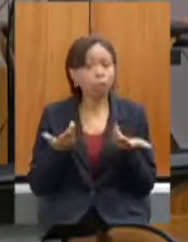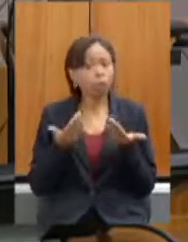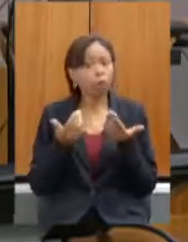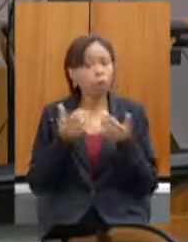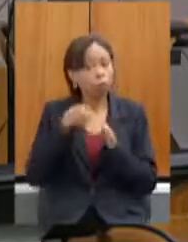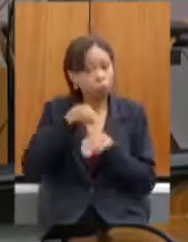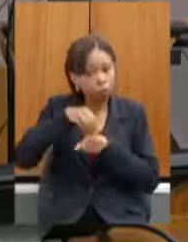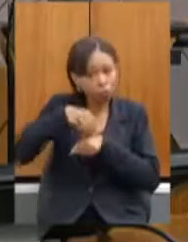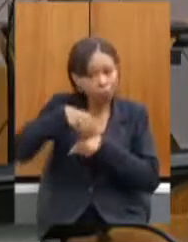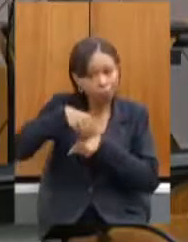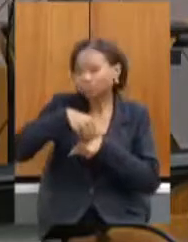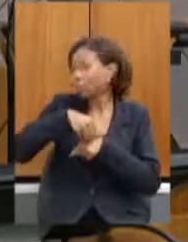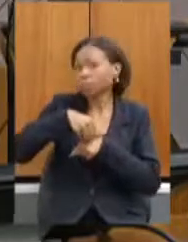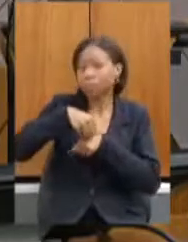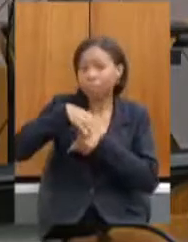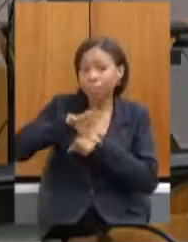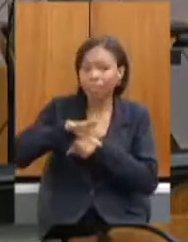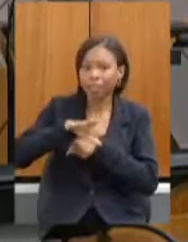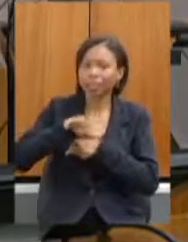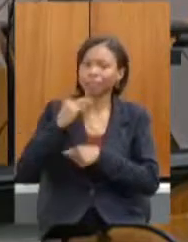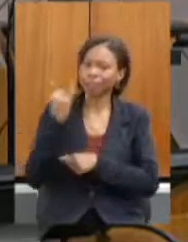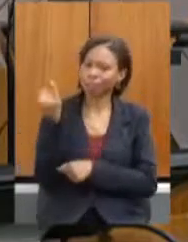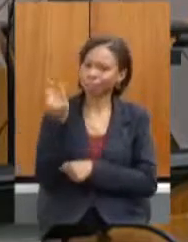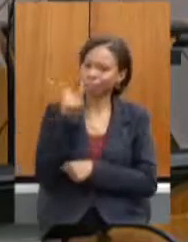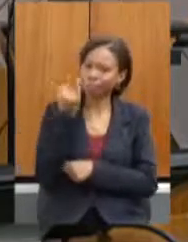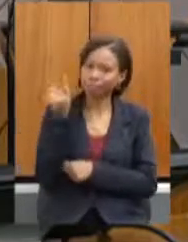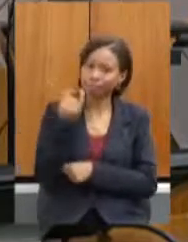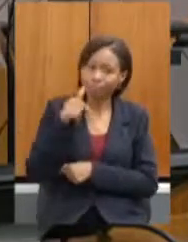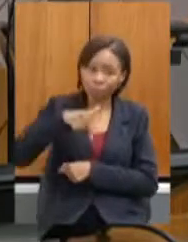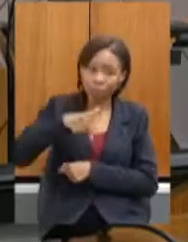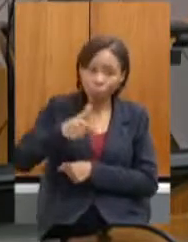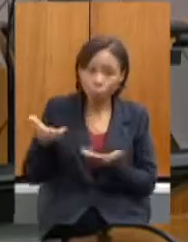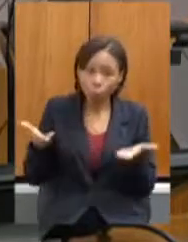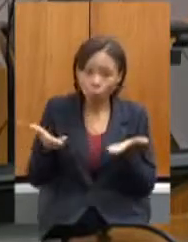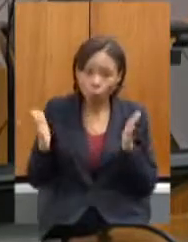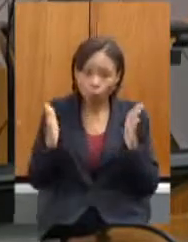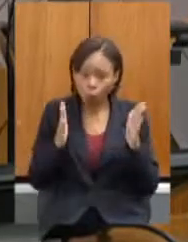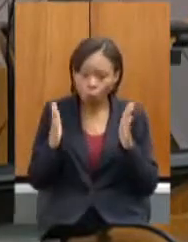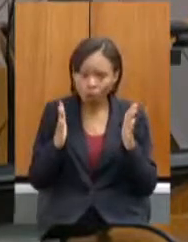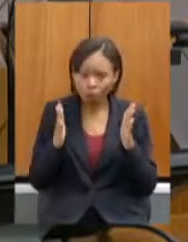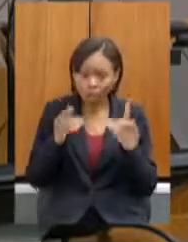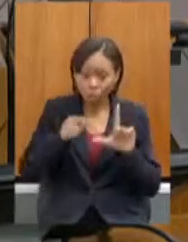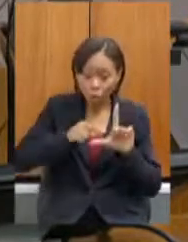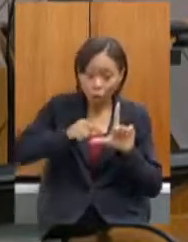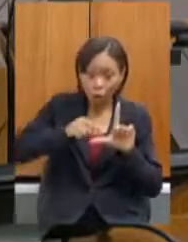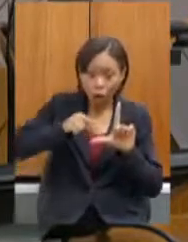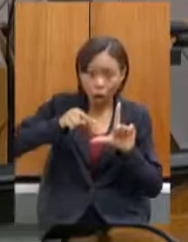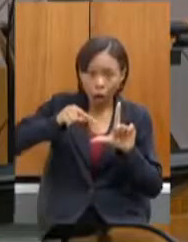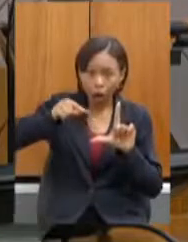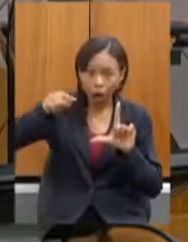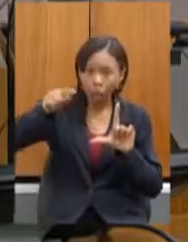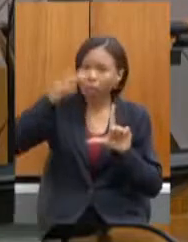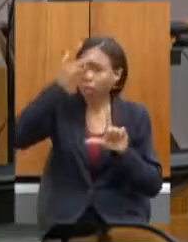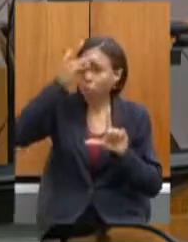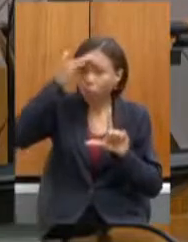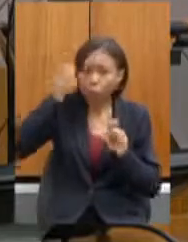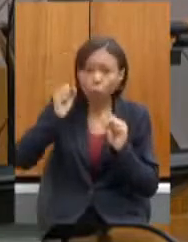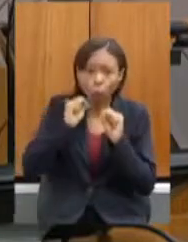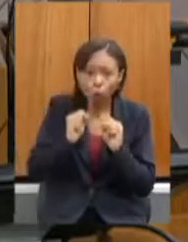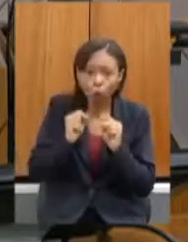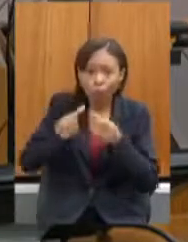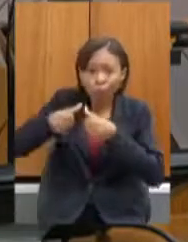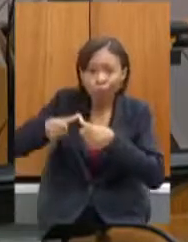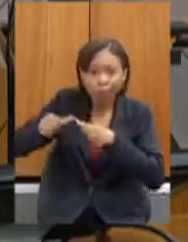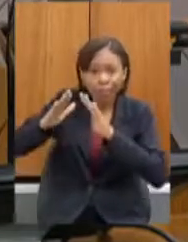mensagem é fundamental e neste momento de aumento de casos todas as pessoas que puderem ficar em casa que